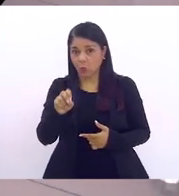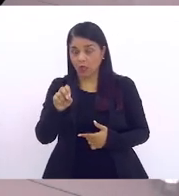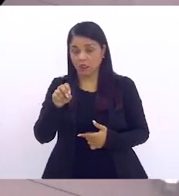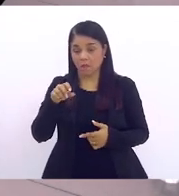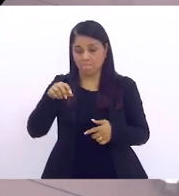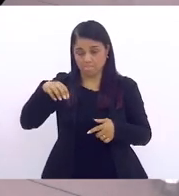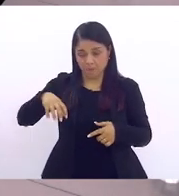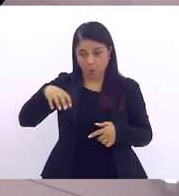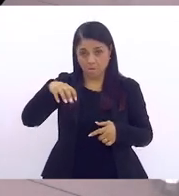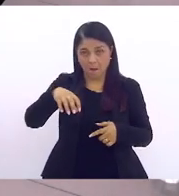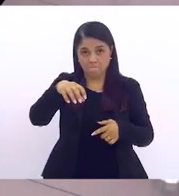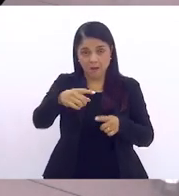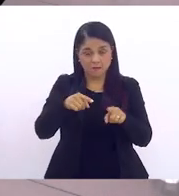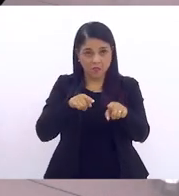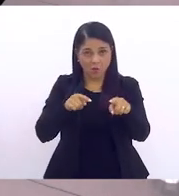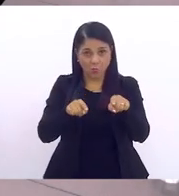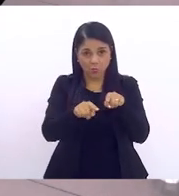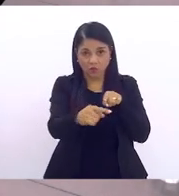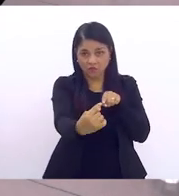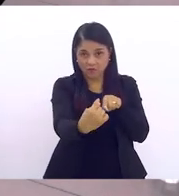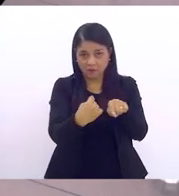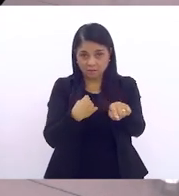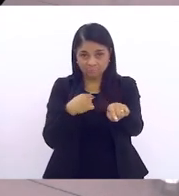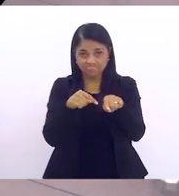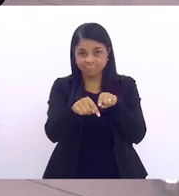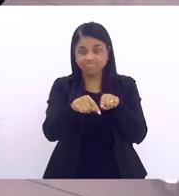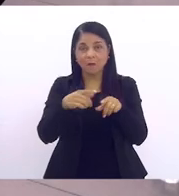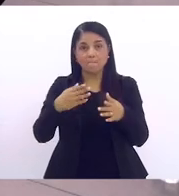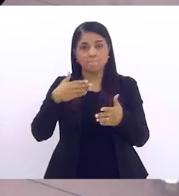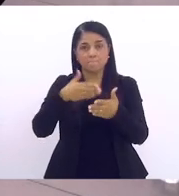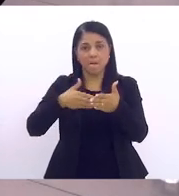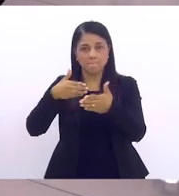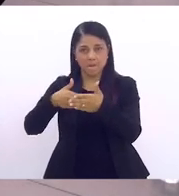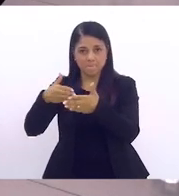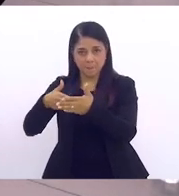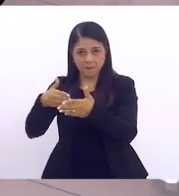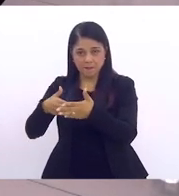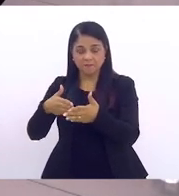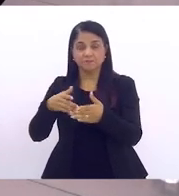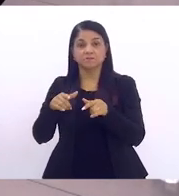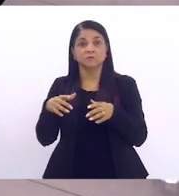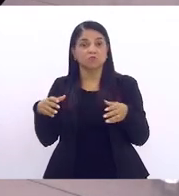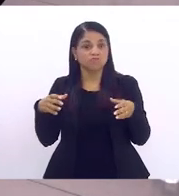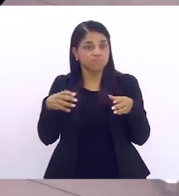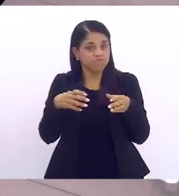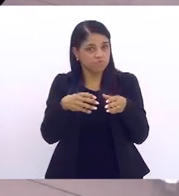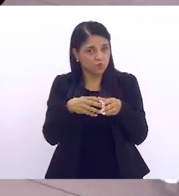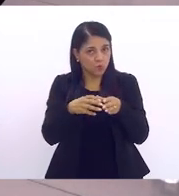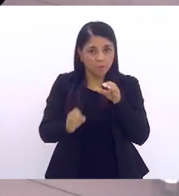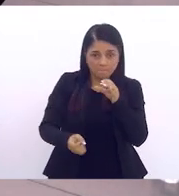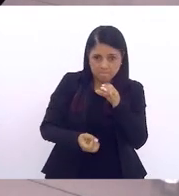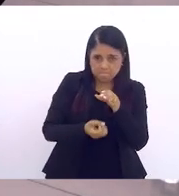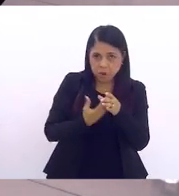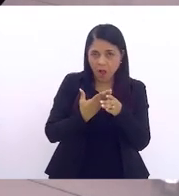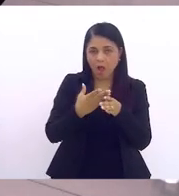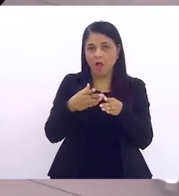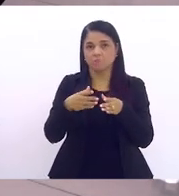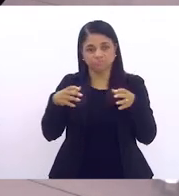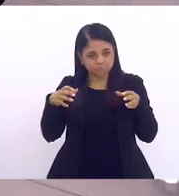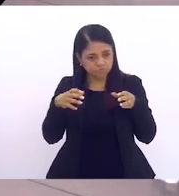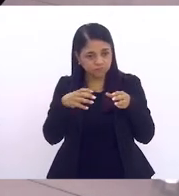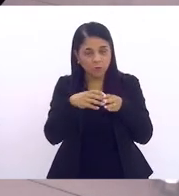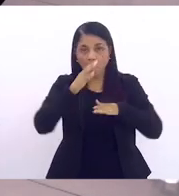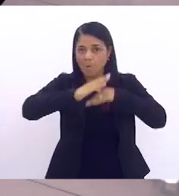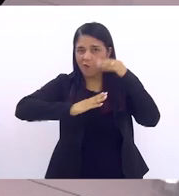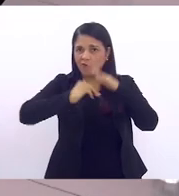rodovia a gente literalmente a gente a gente eh formou um batalhão uma tropa para poder